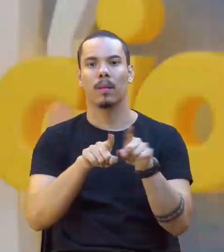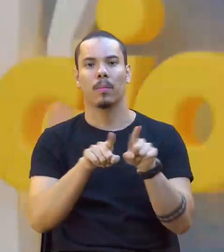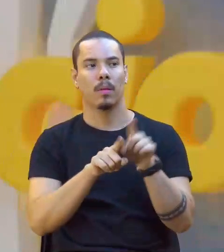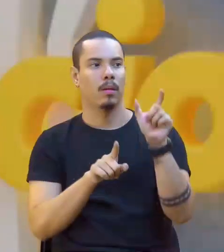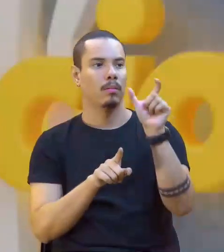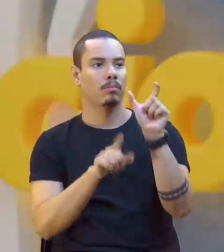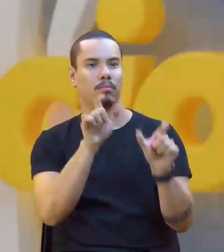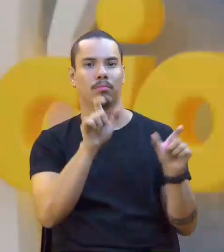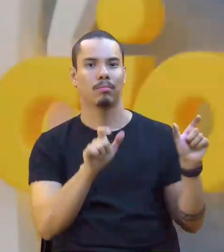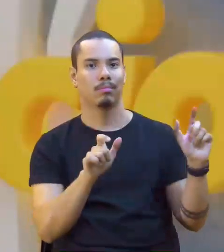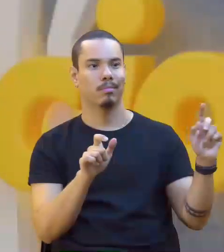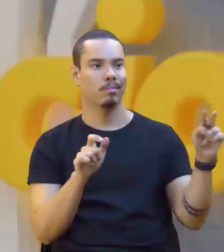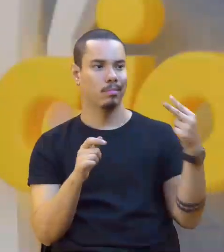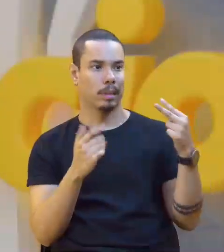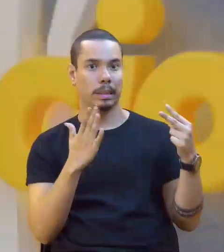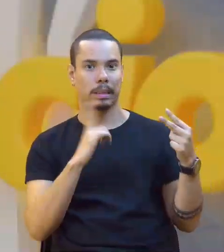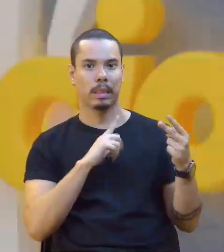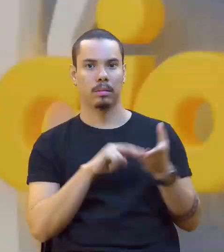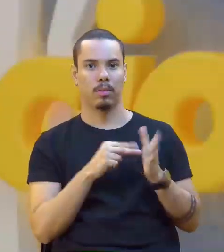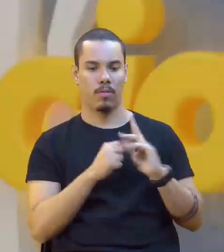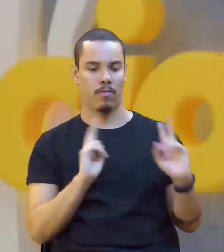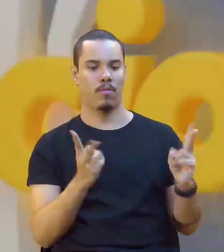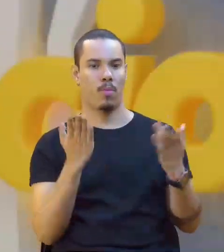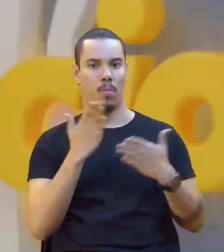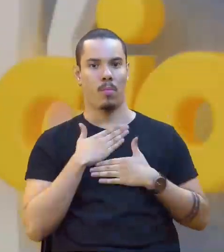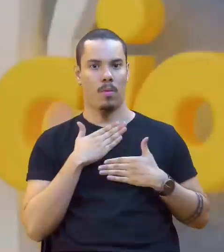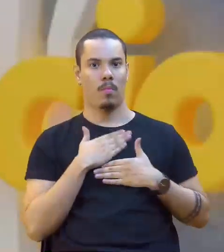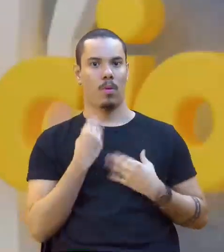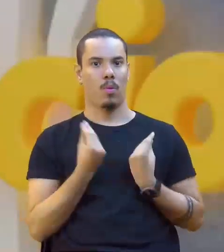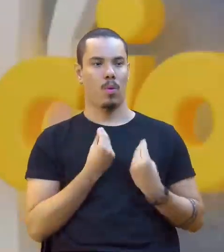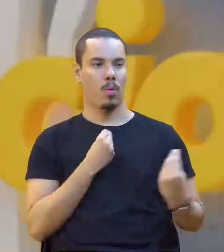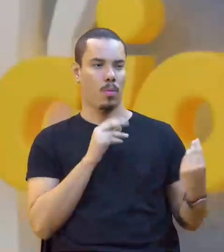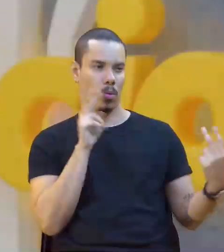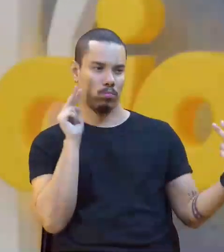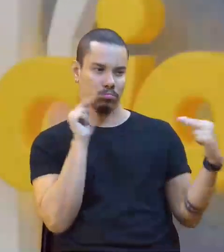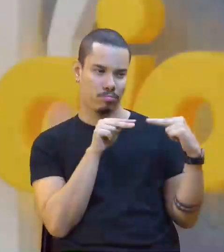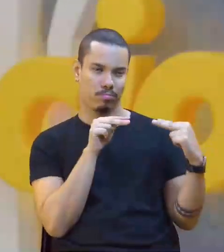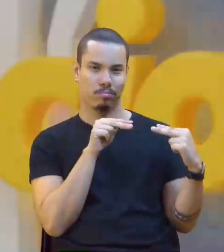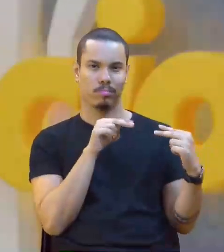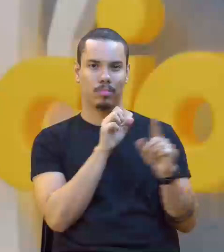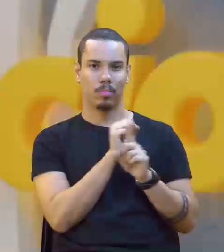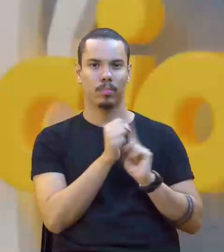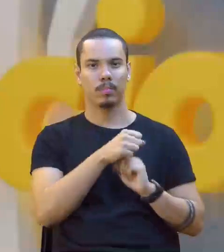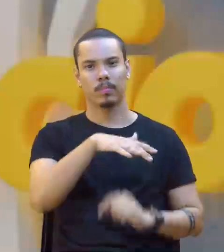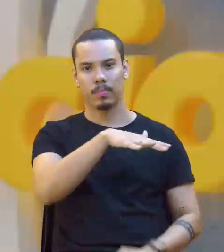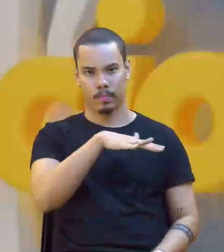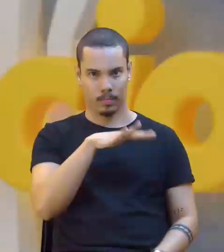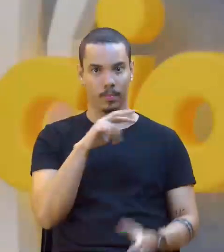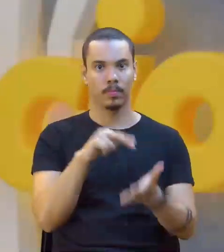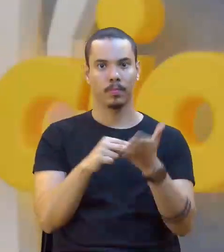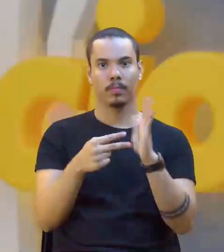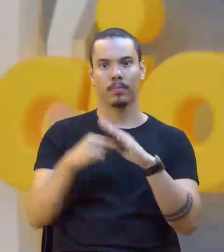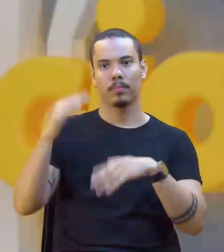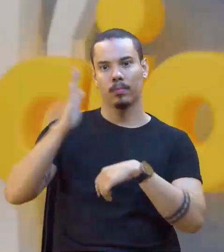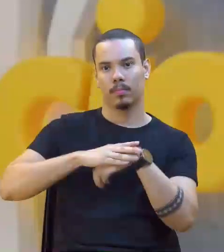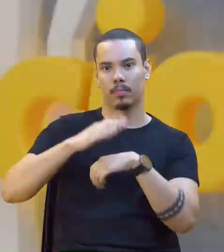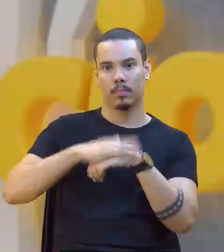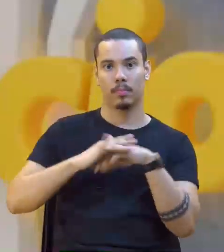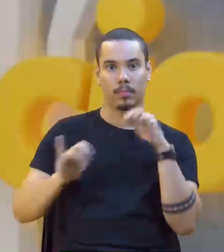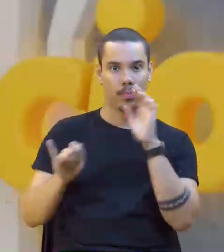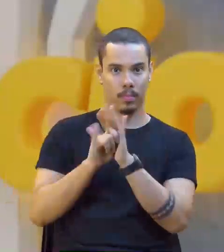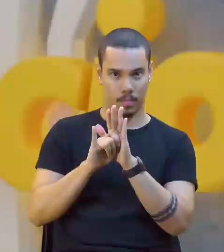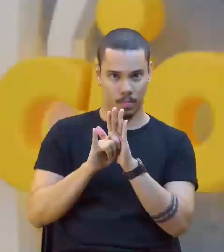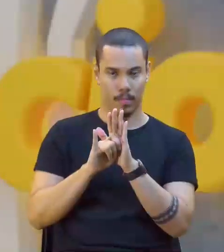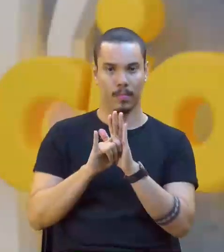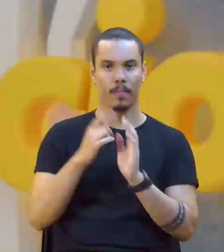um significado para você, como você se enxerga, que foi construído através das relações sociais, que é a autoidentidade. Vamos ao quadro